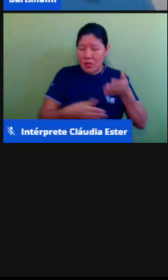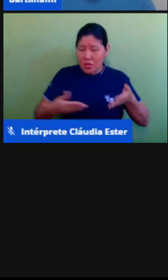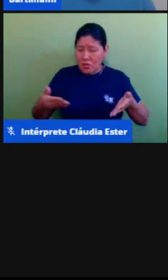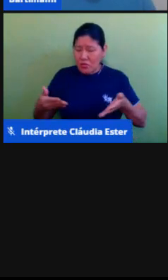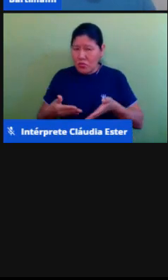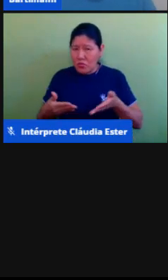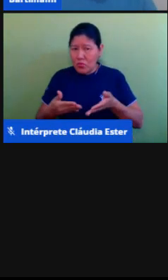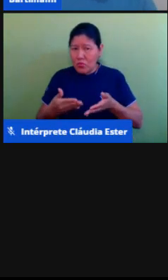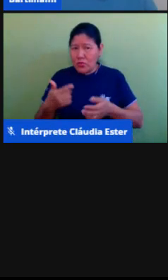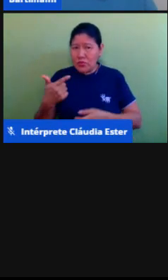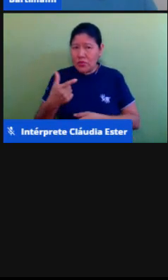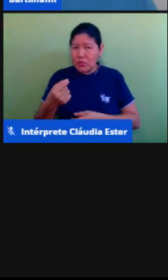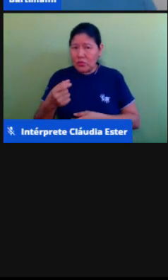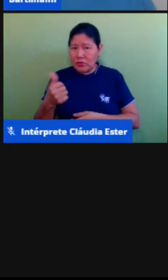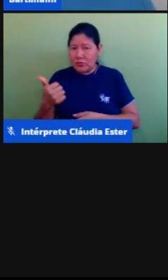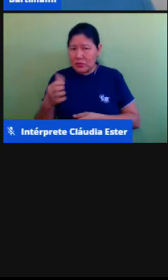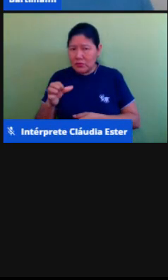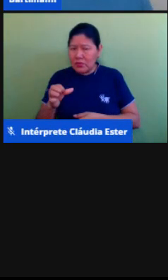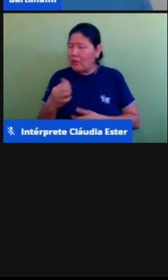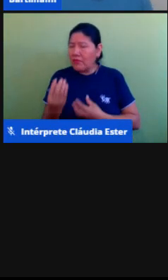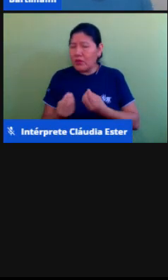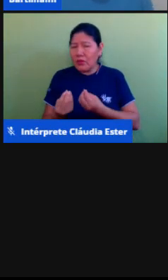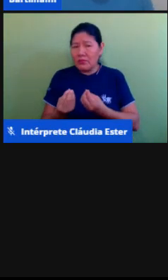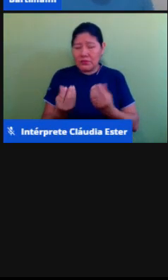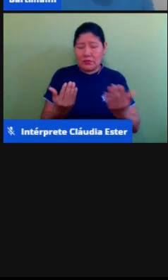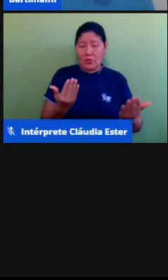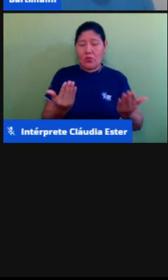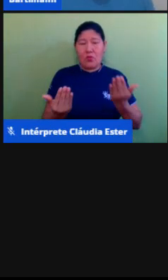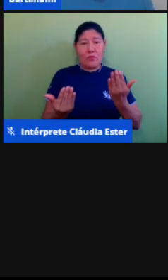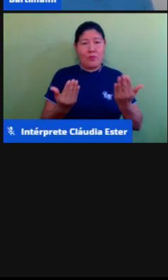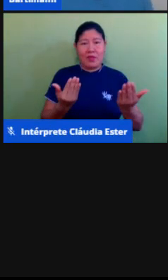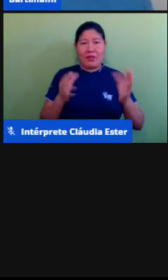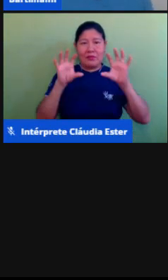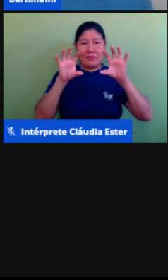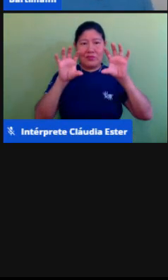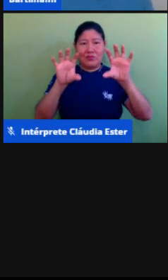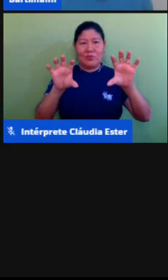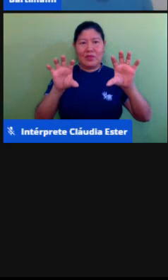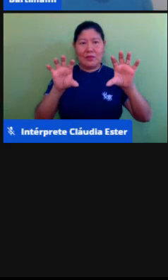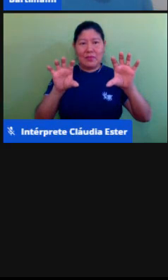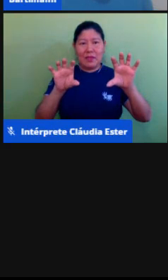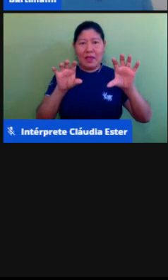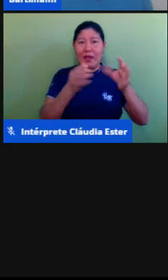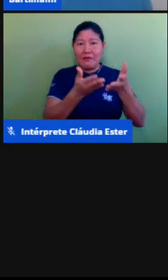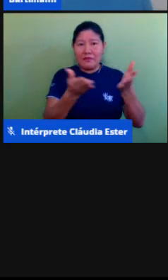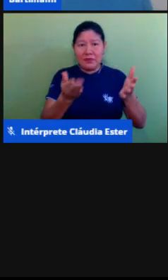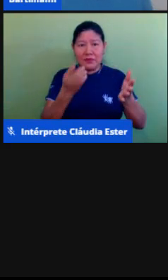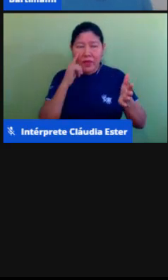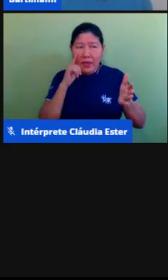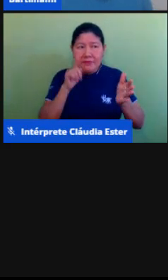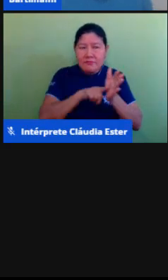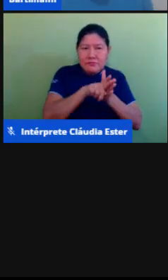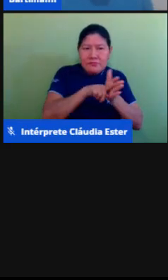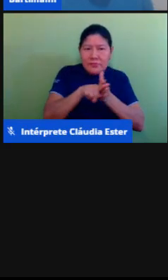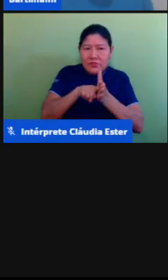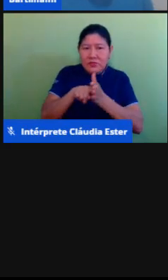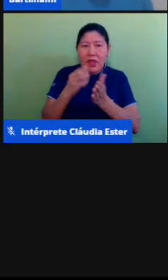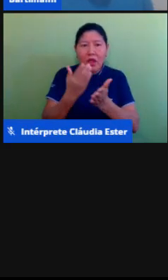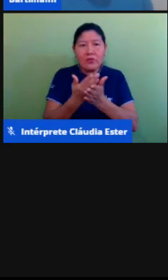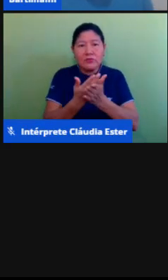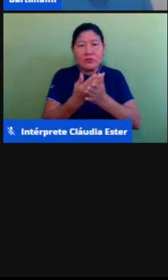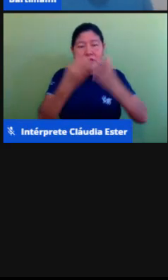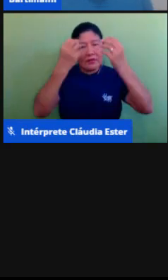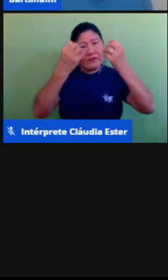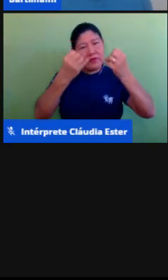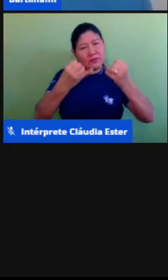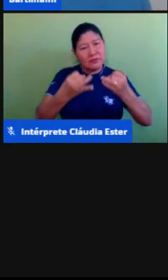ela está caracterizada aqui em 2019, e obviamente você vai buscar fatos, né, fenômenos que explicam